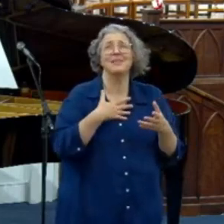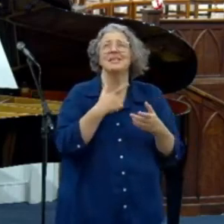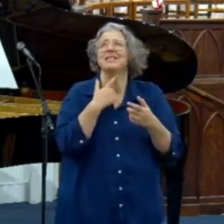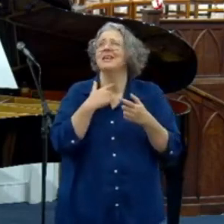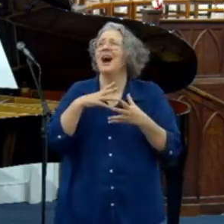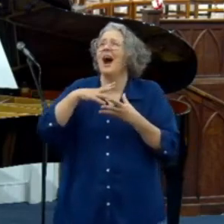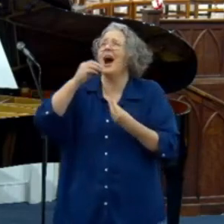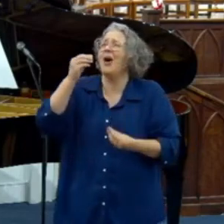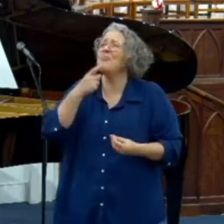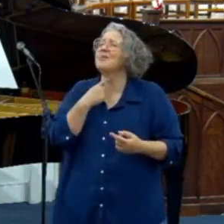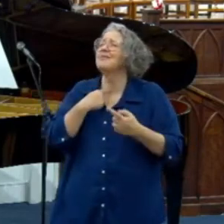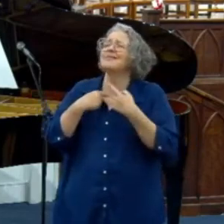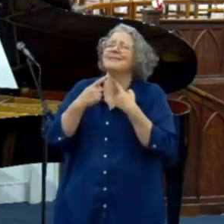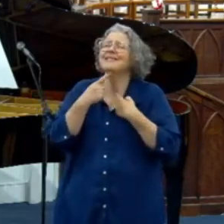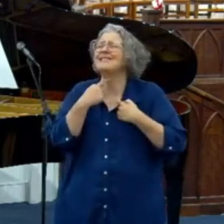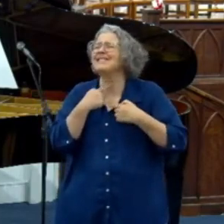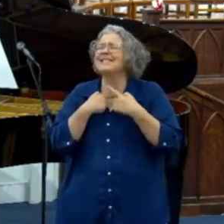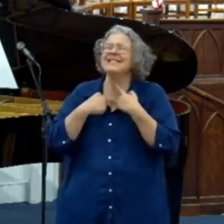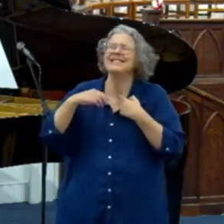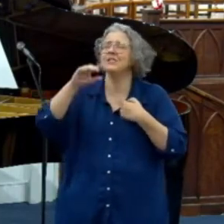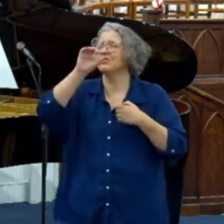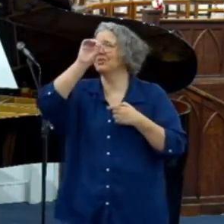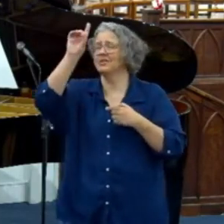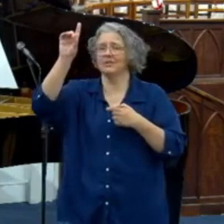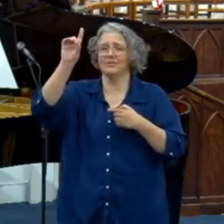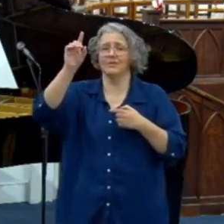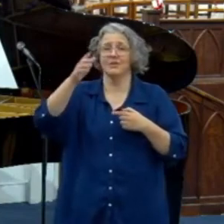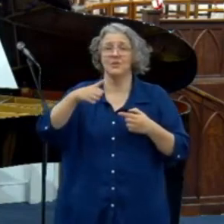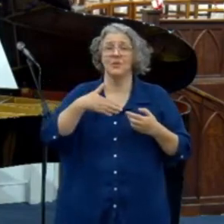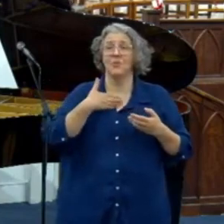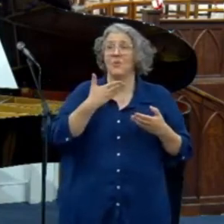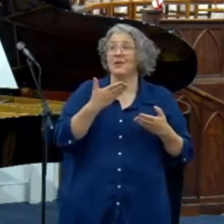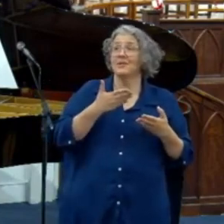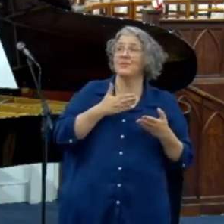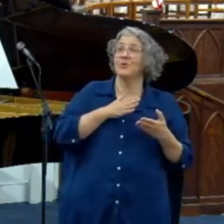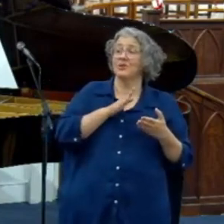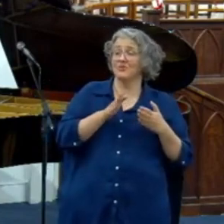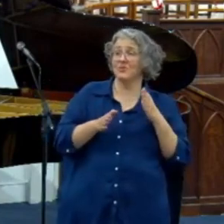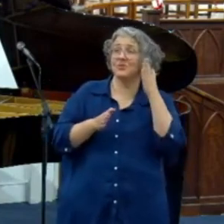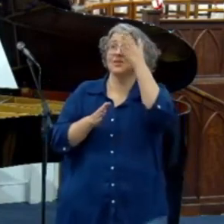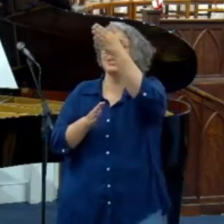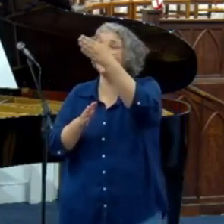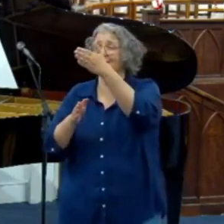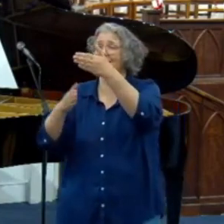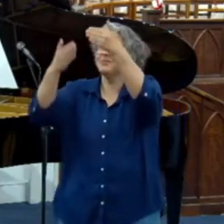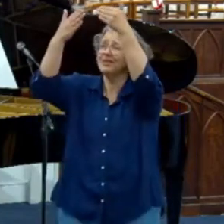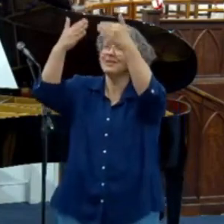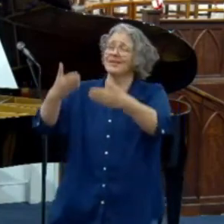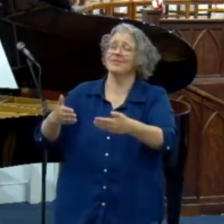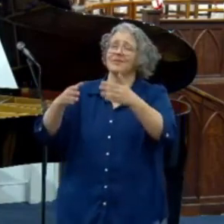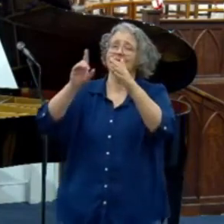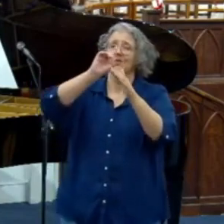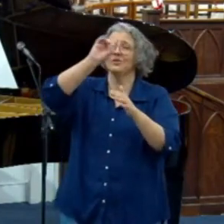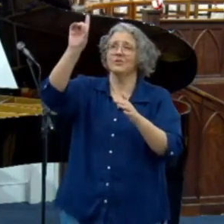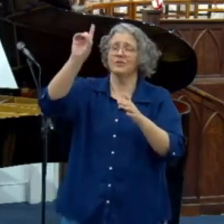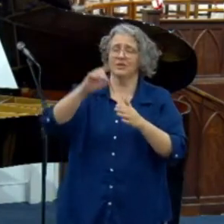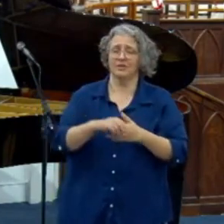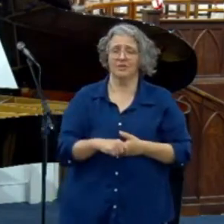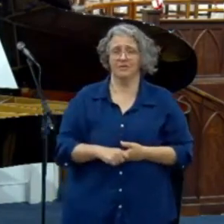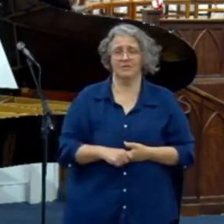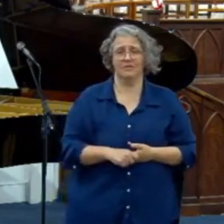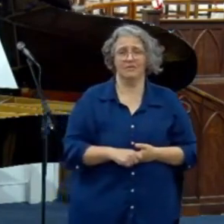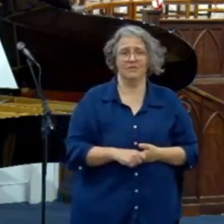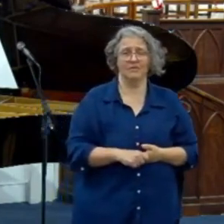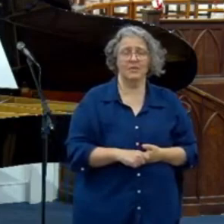de Deus, do Deus vivo. Quando poderei entrar para apresentar-me a Deus? Aqui nós vemos um salmista com